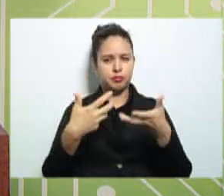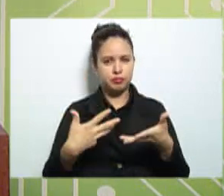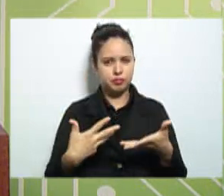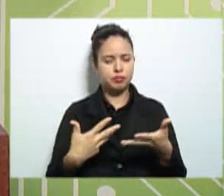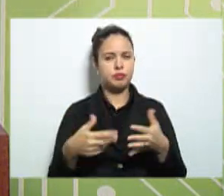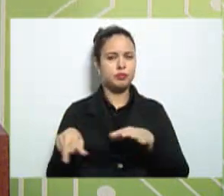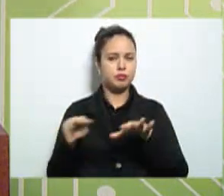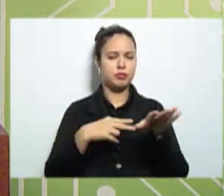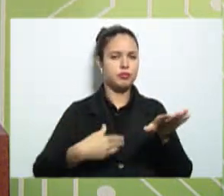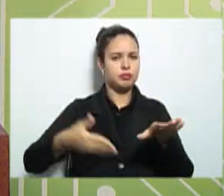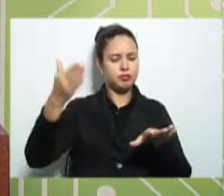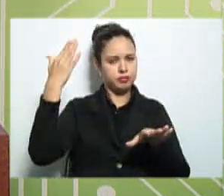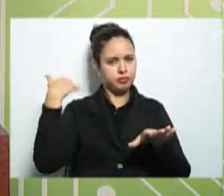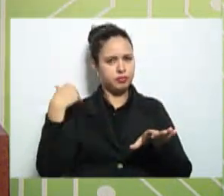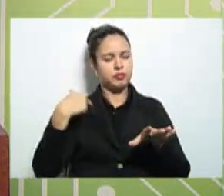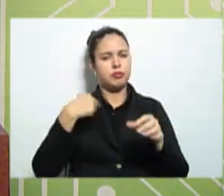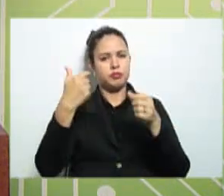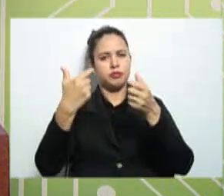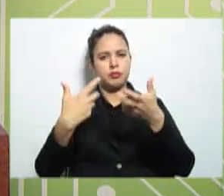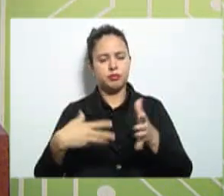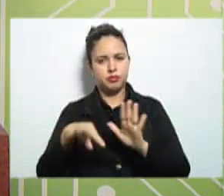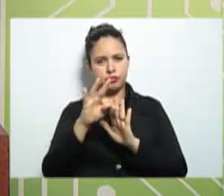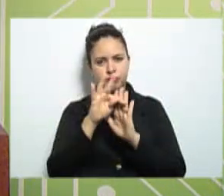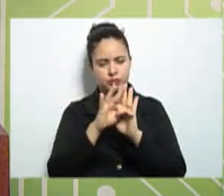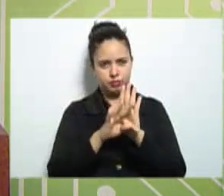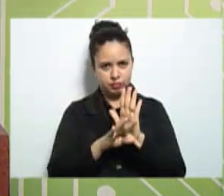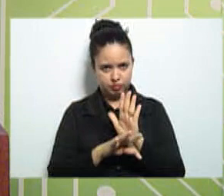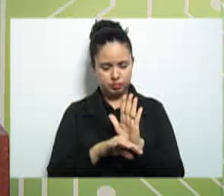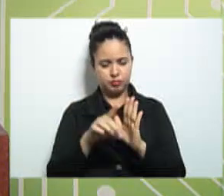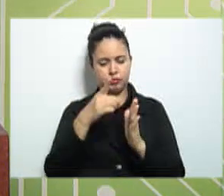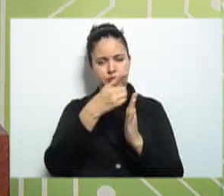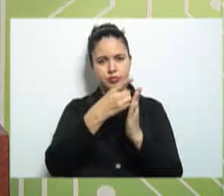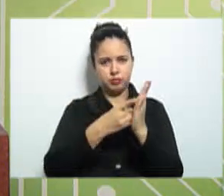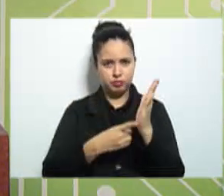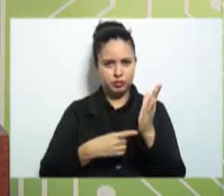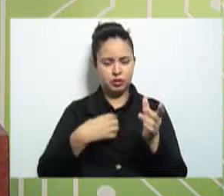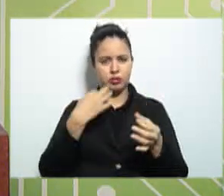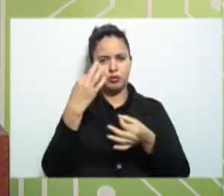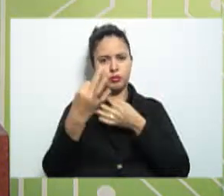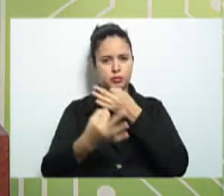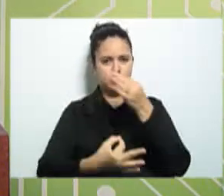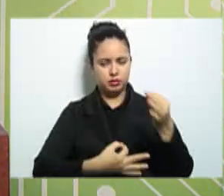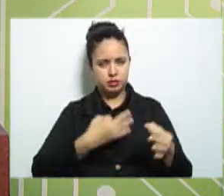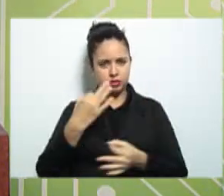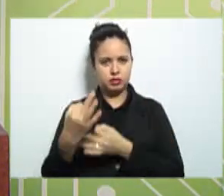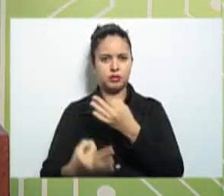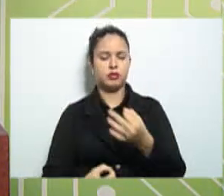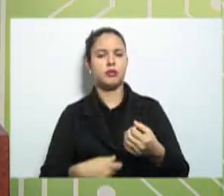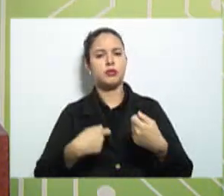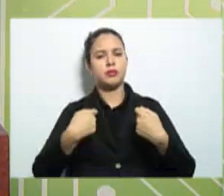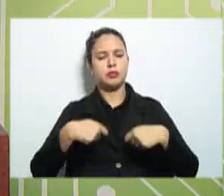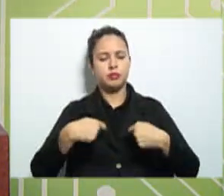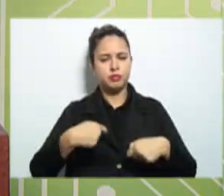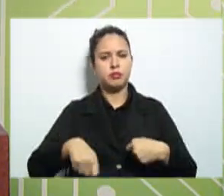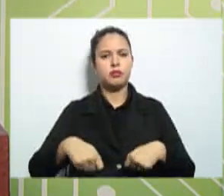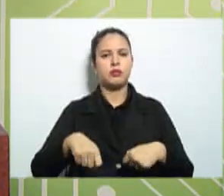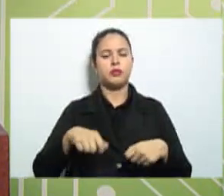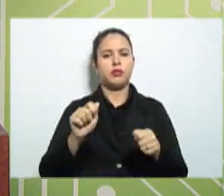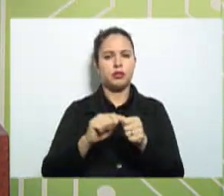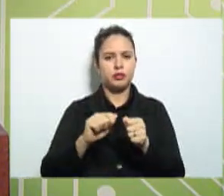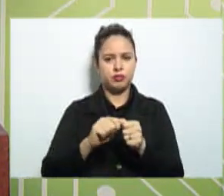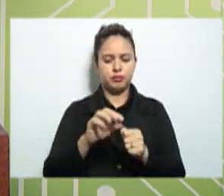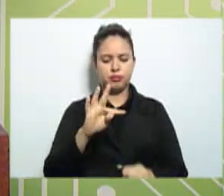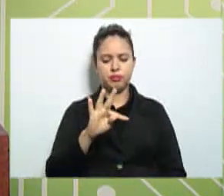que para eu compor um texto dissertativo argumentativo, eu preciso elaborar uma tese. O que é a tese? É aquilo que vai